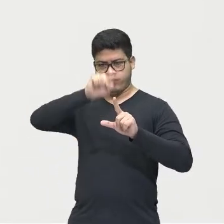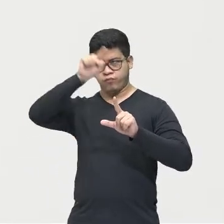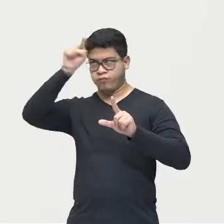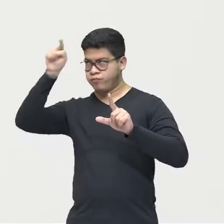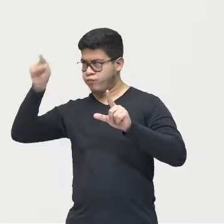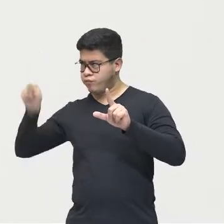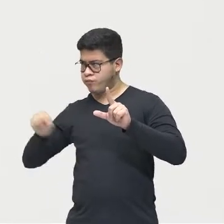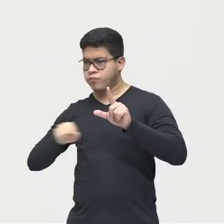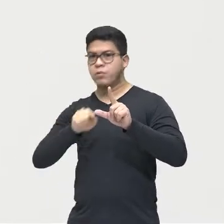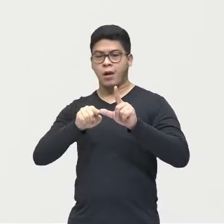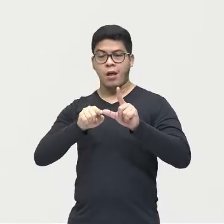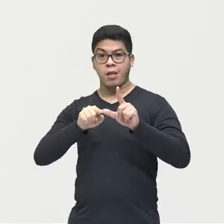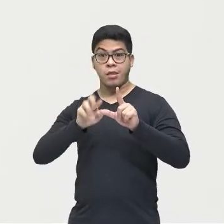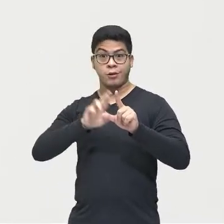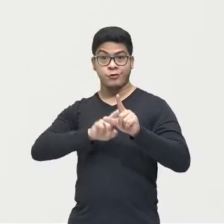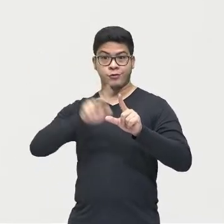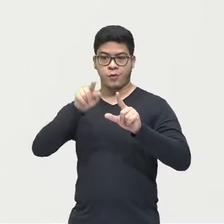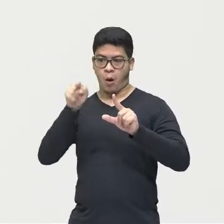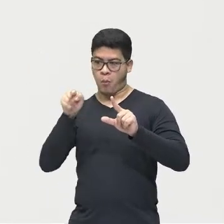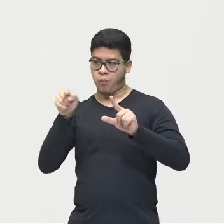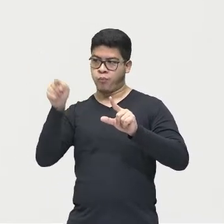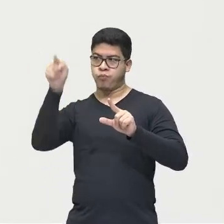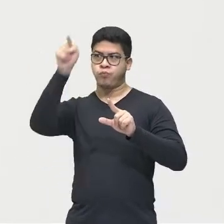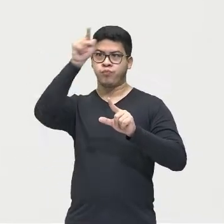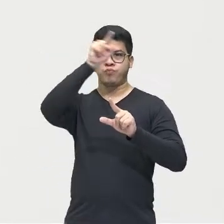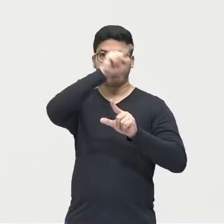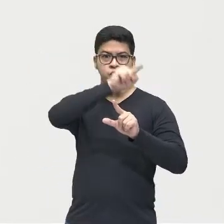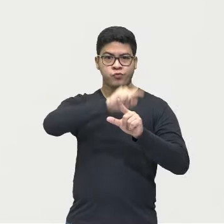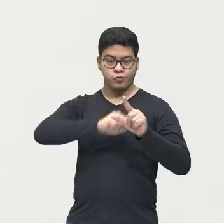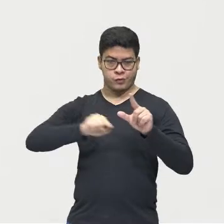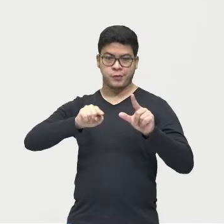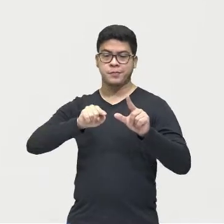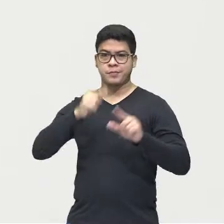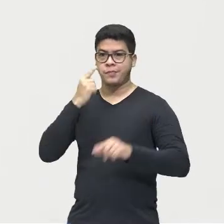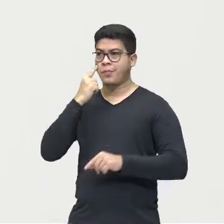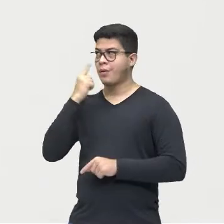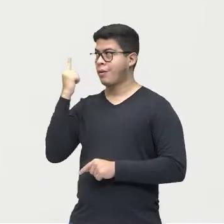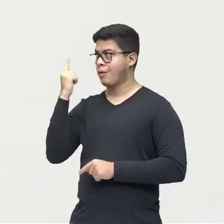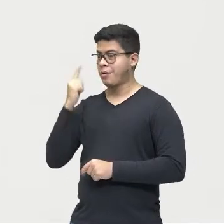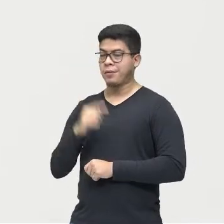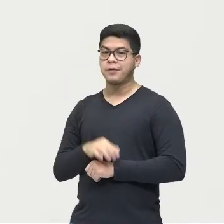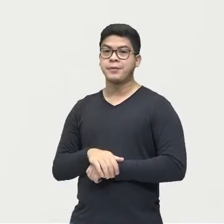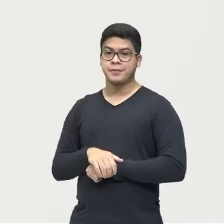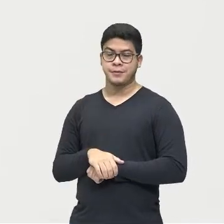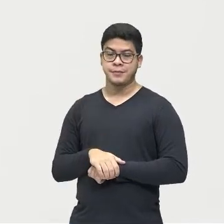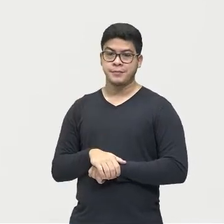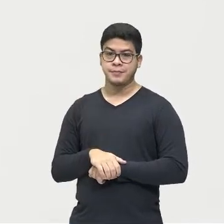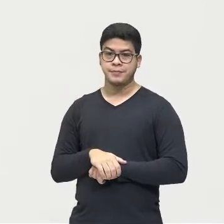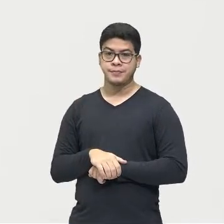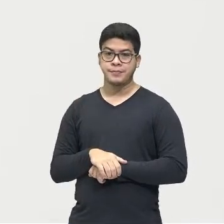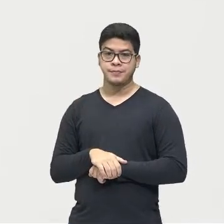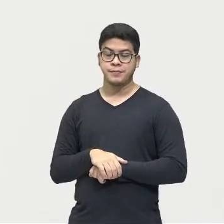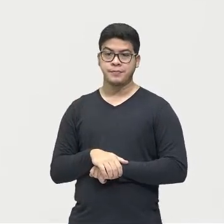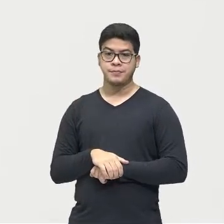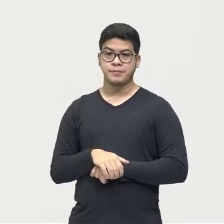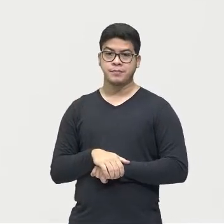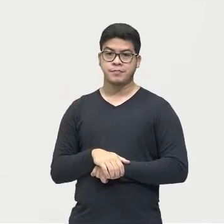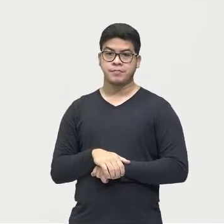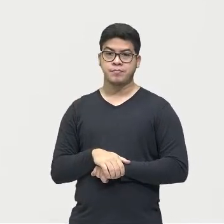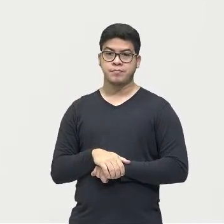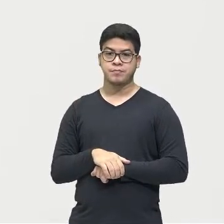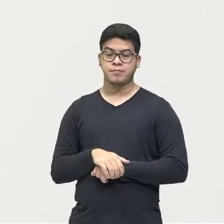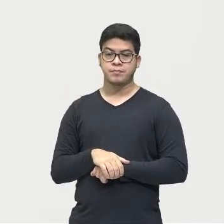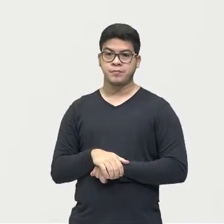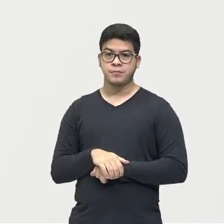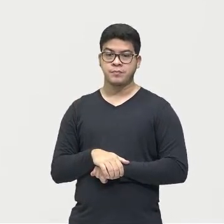direita para a esquerda. Então, ó, direita para a esquerda, tá aqui, ó. Então, esse daqui é o ângulo externo